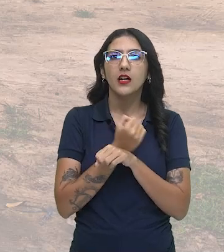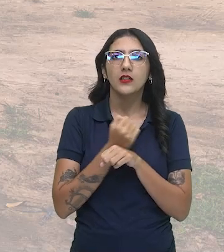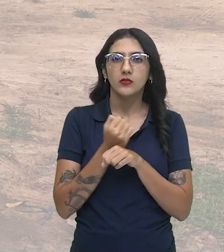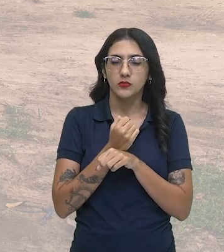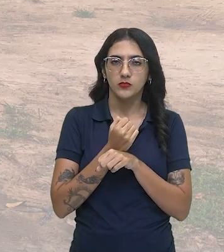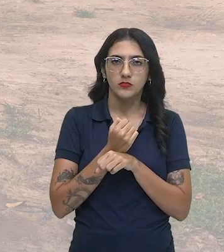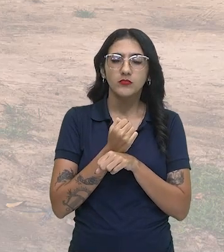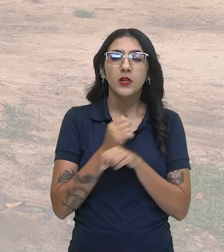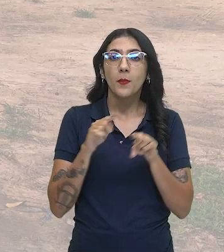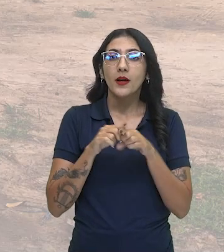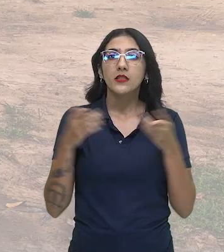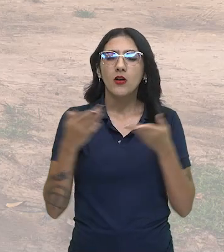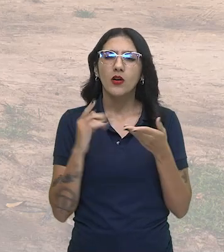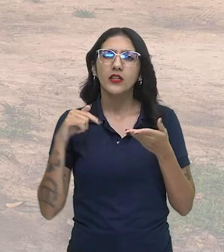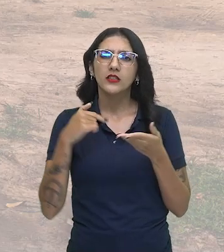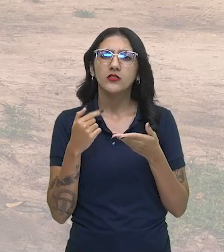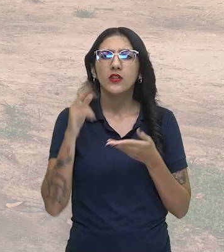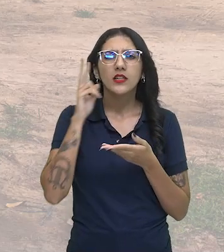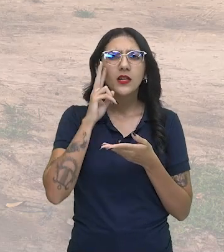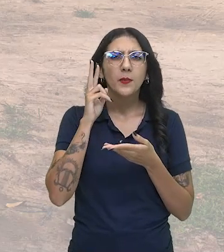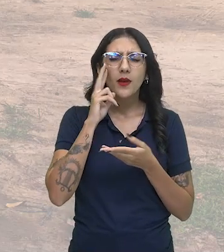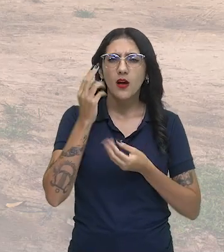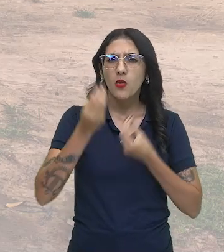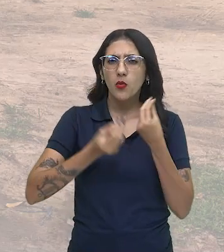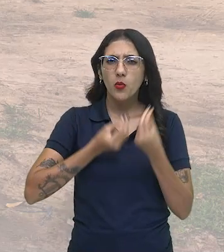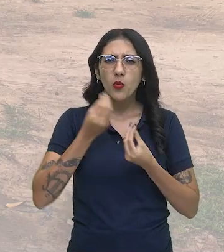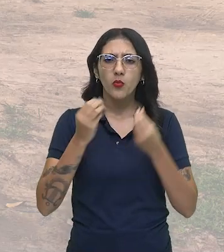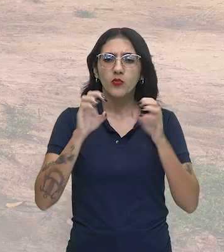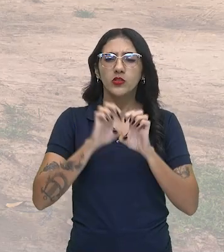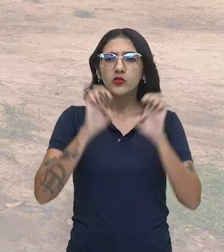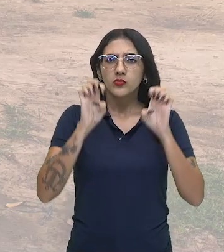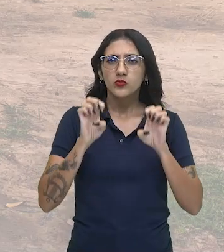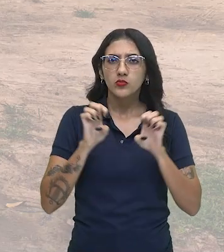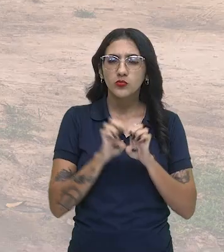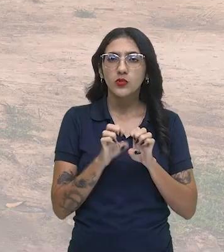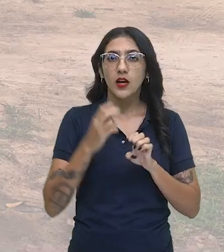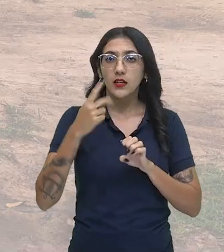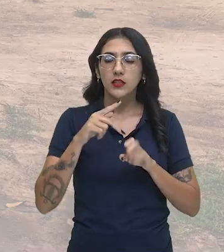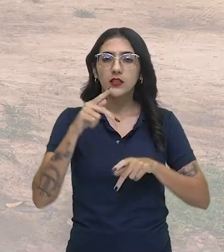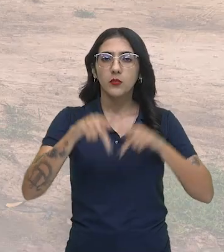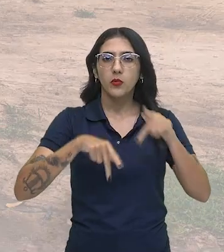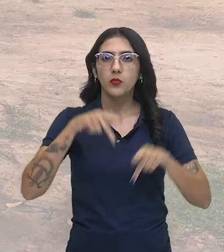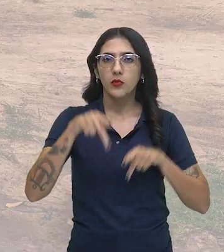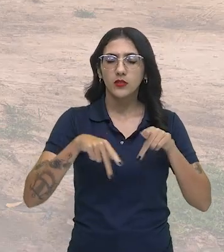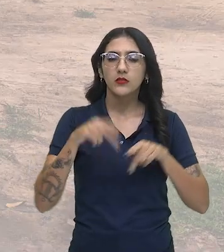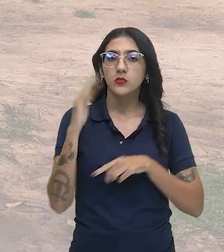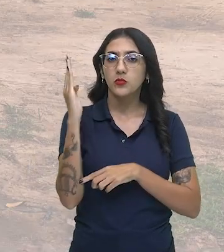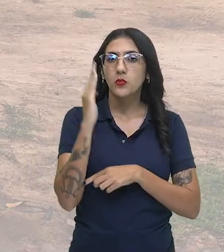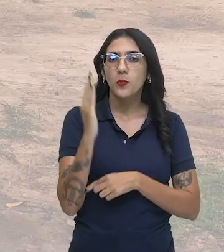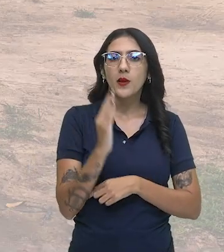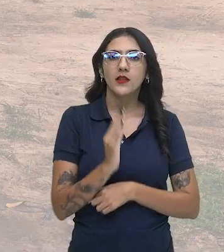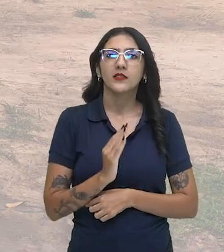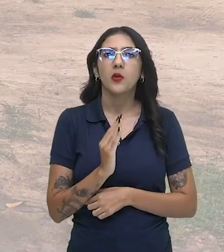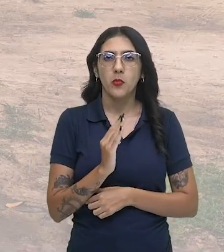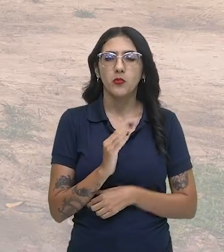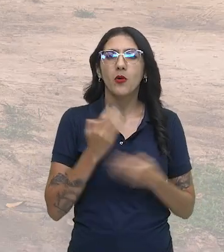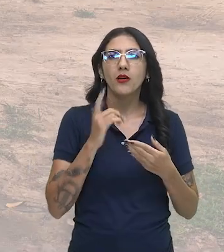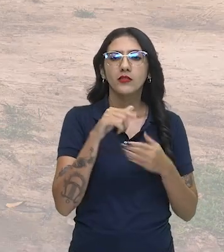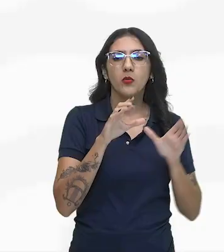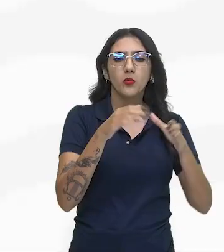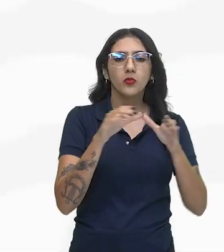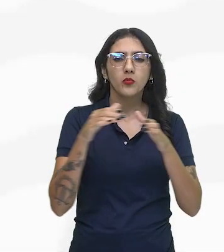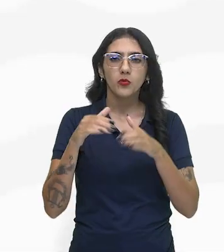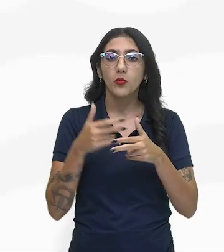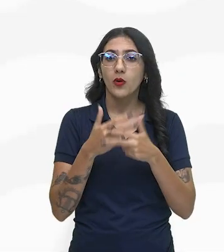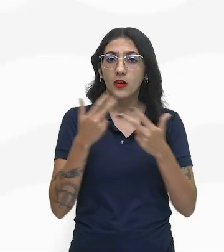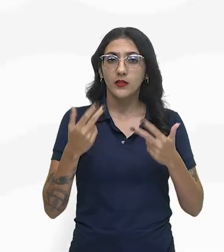pequena retrospectiva para ver como estava estruturada a população do território brasileiro por grupos étnicos. Vamos dar uma